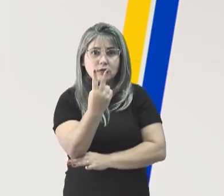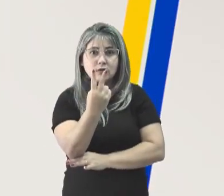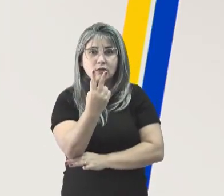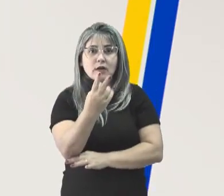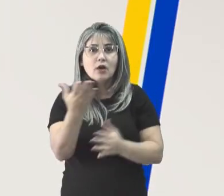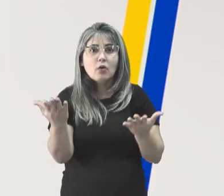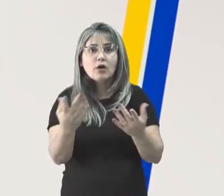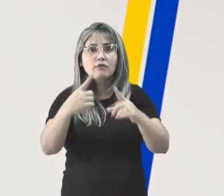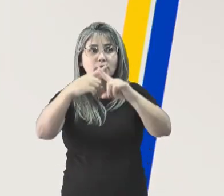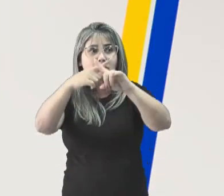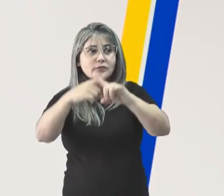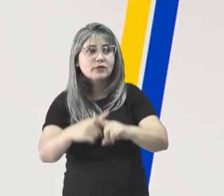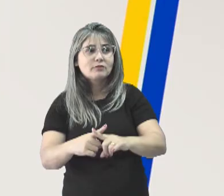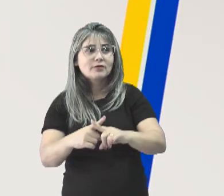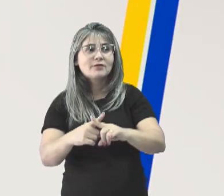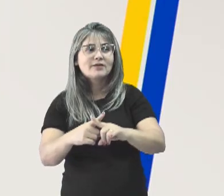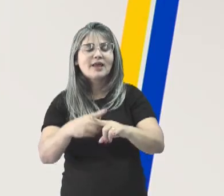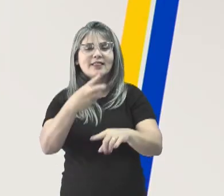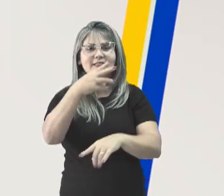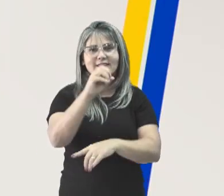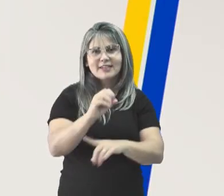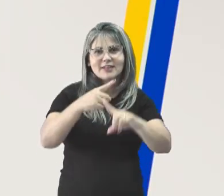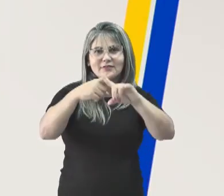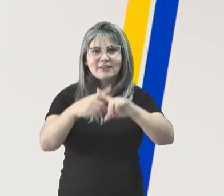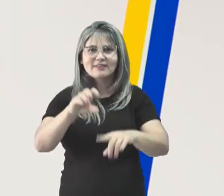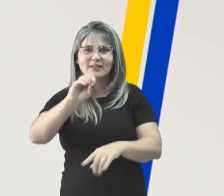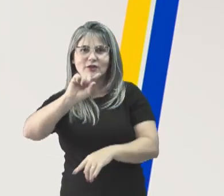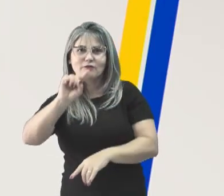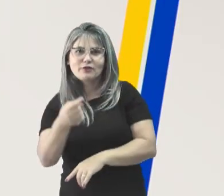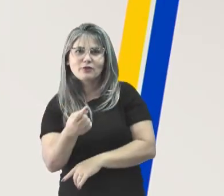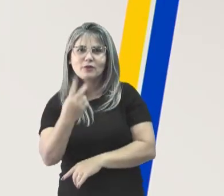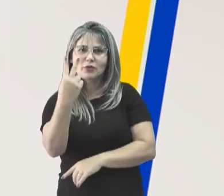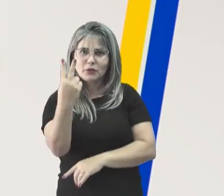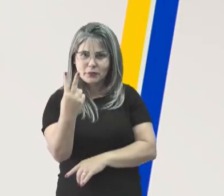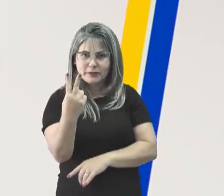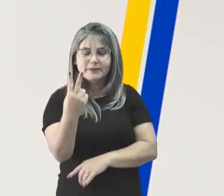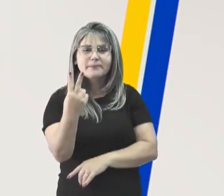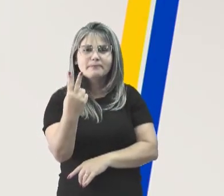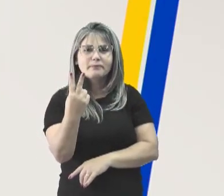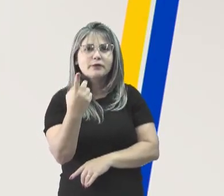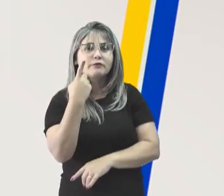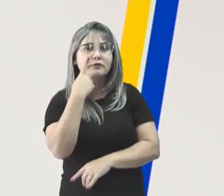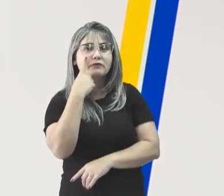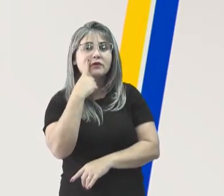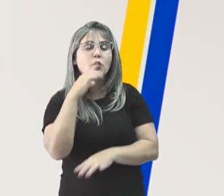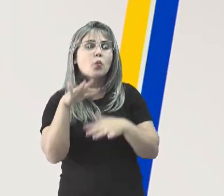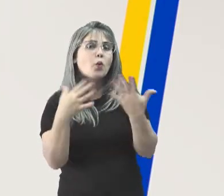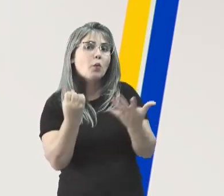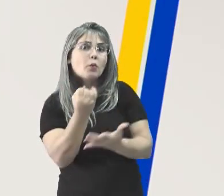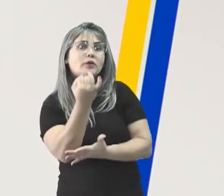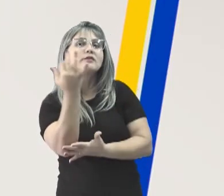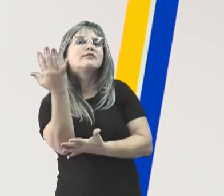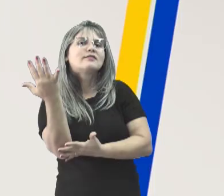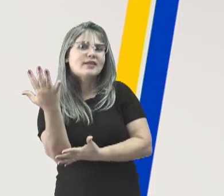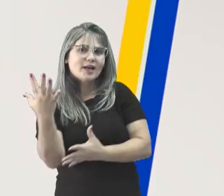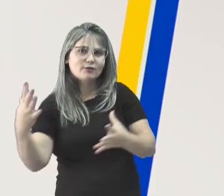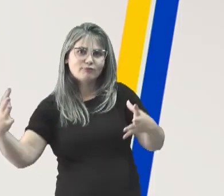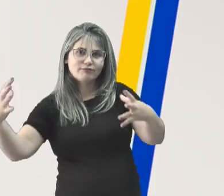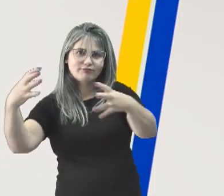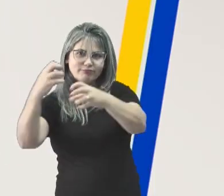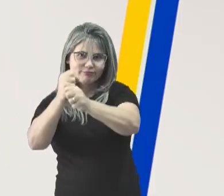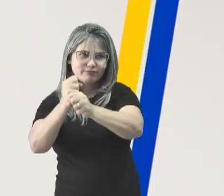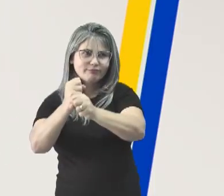por 0,2. E aí, quando você multiplicar, você arma a conta, a gente já trabalhou bastante aqui multiplicação com